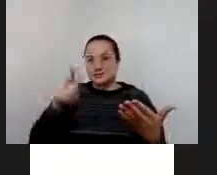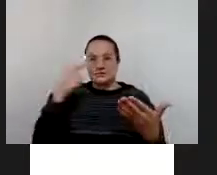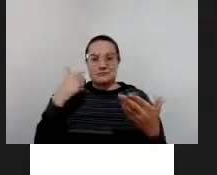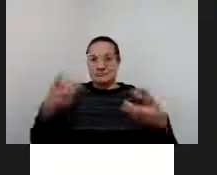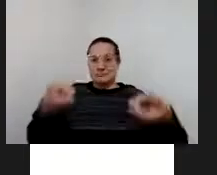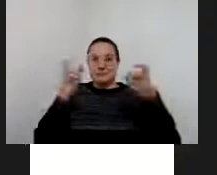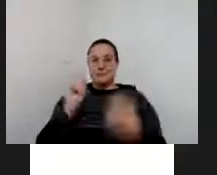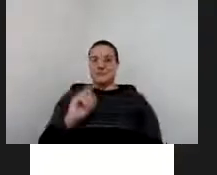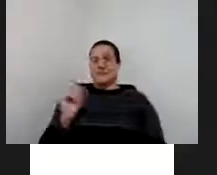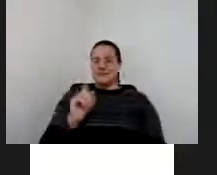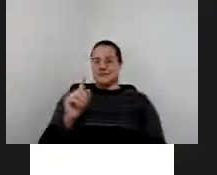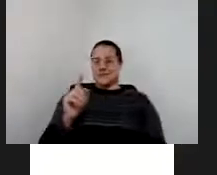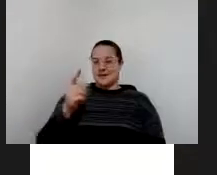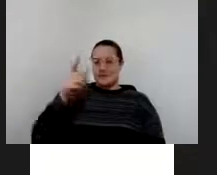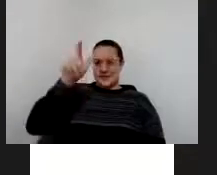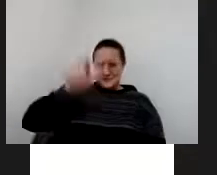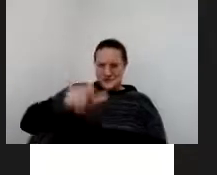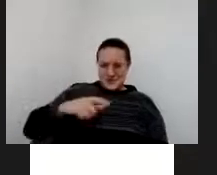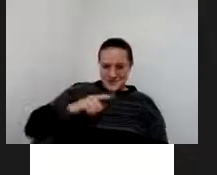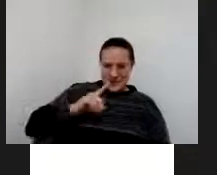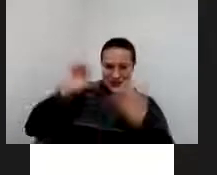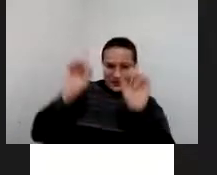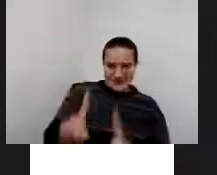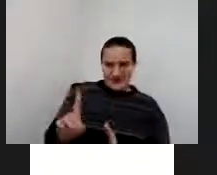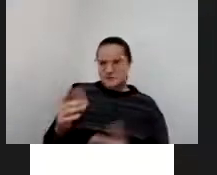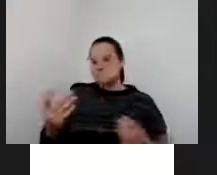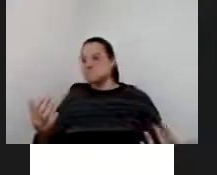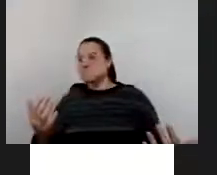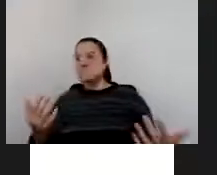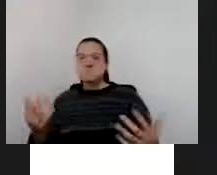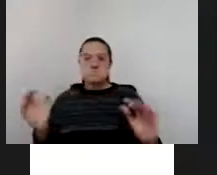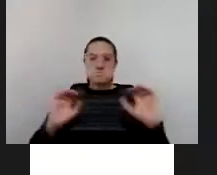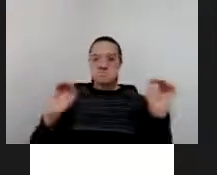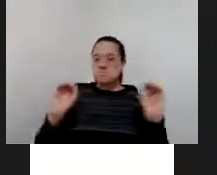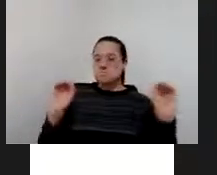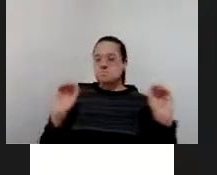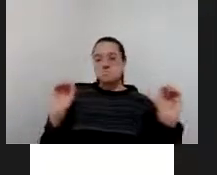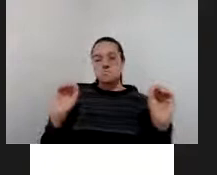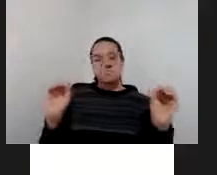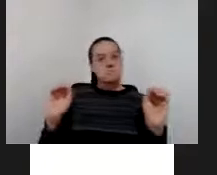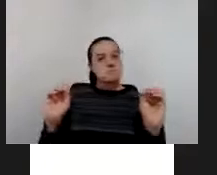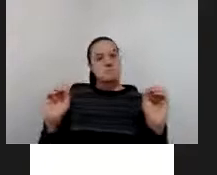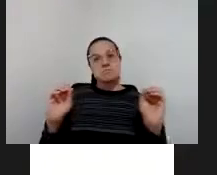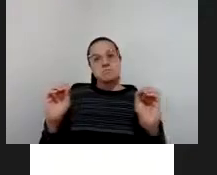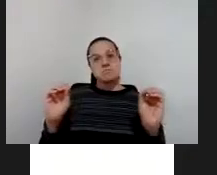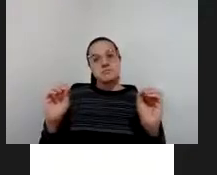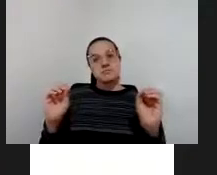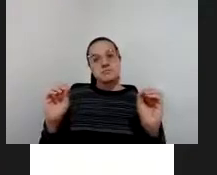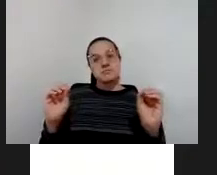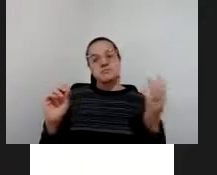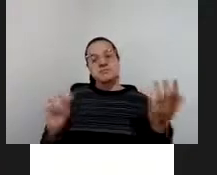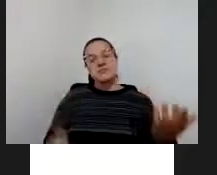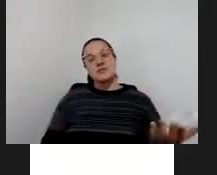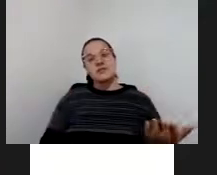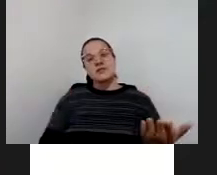nenhuma deficiência aparente, ou nenhuma deficiência ao falar, nenhuma deficiência ao ouvir, você